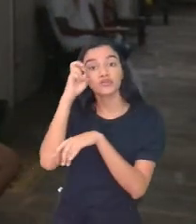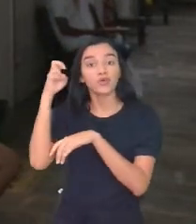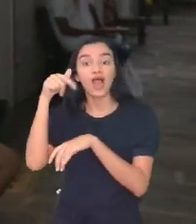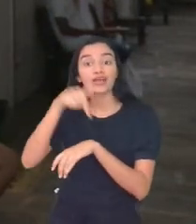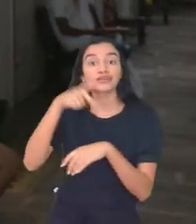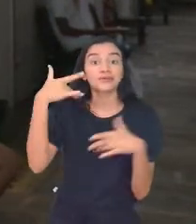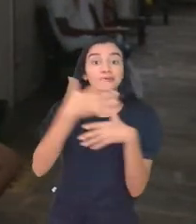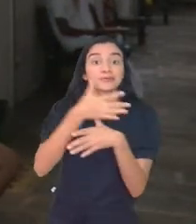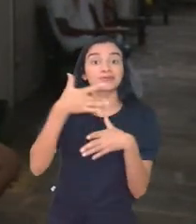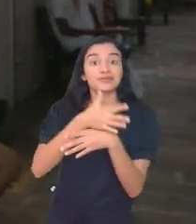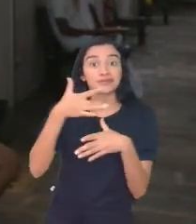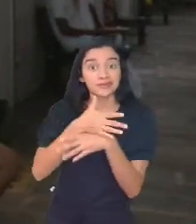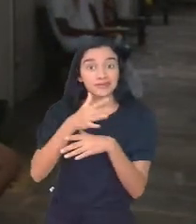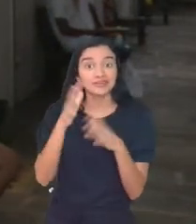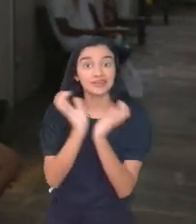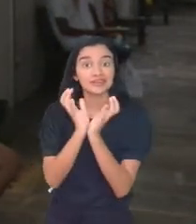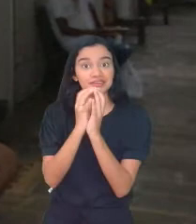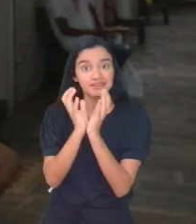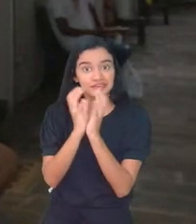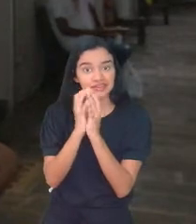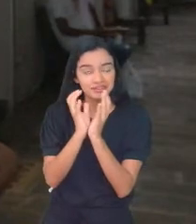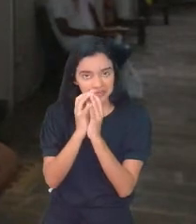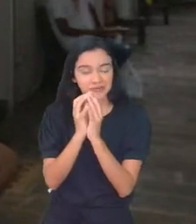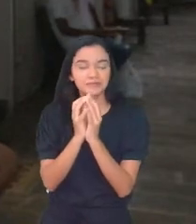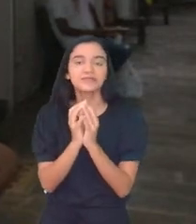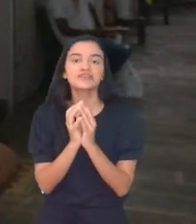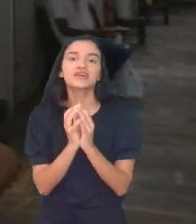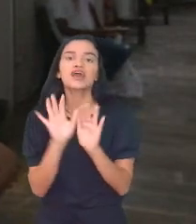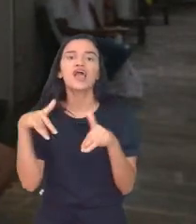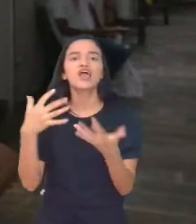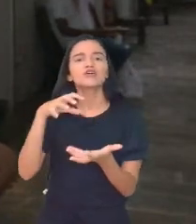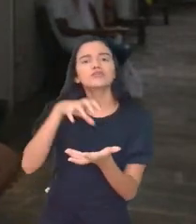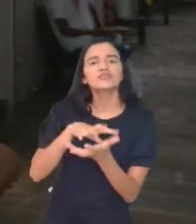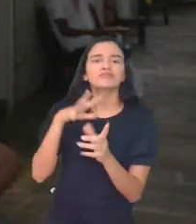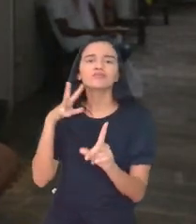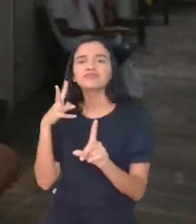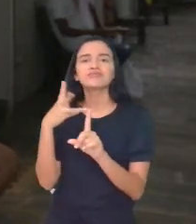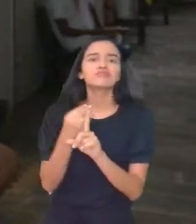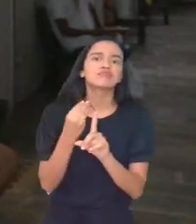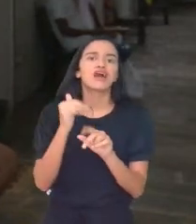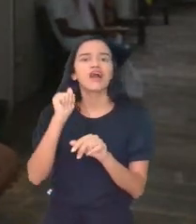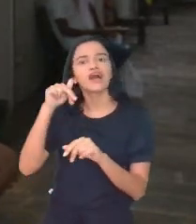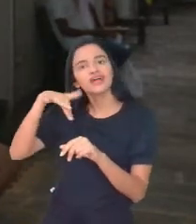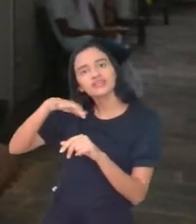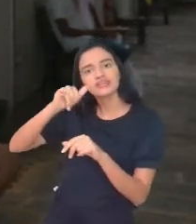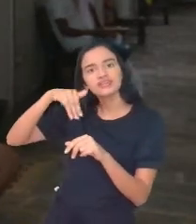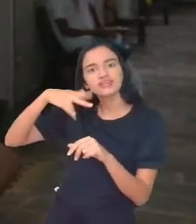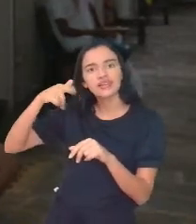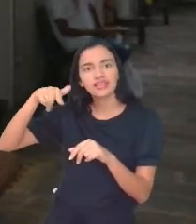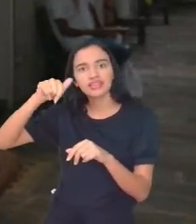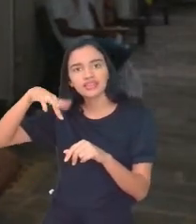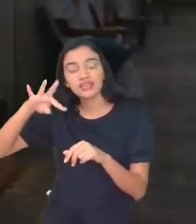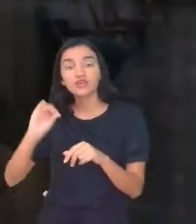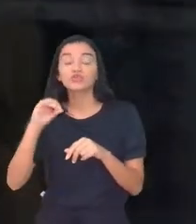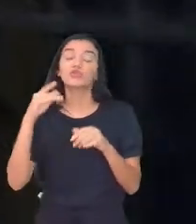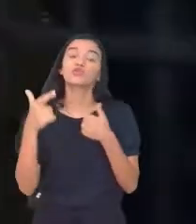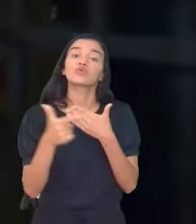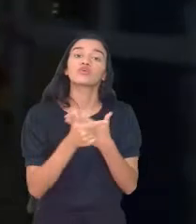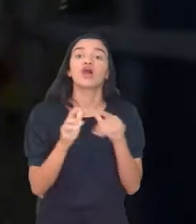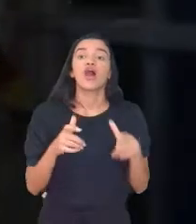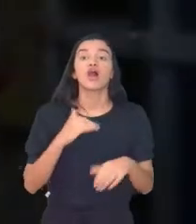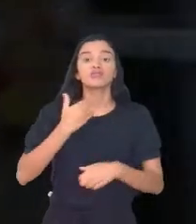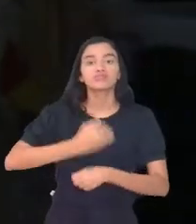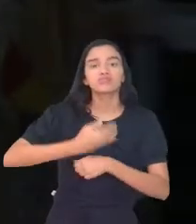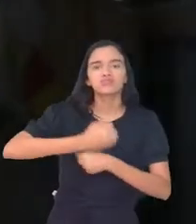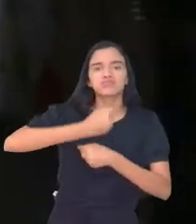Recife. A Casa da Cultura é um centro de artesanato que funciona no local onde foi erguida